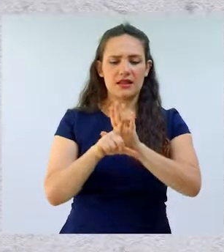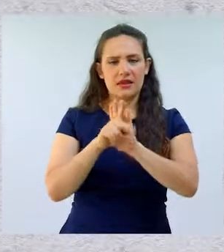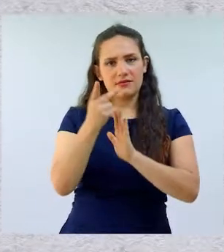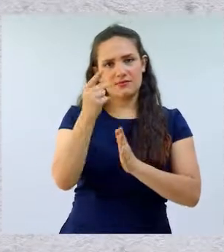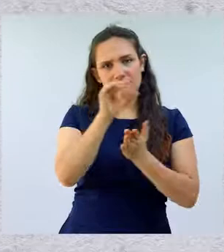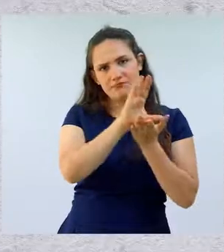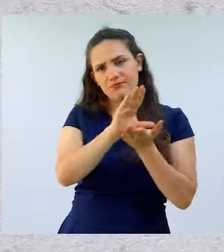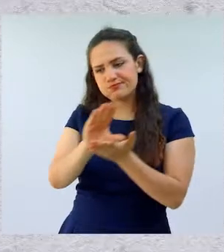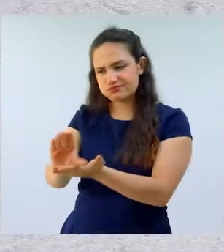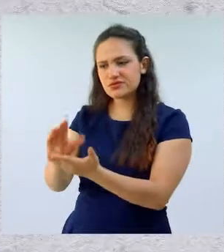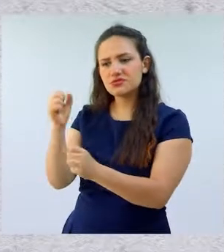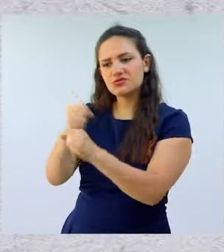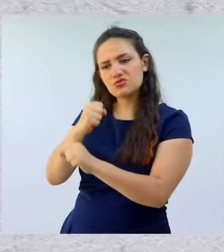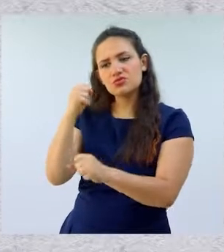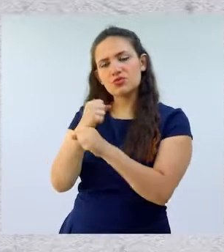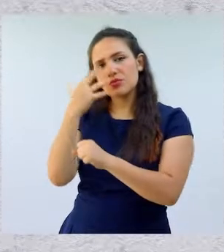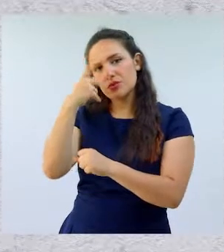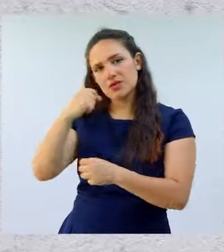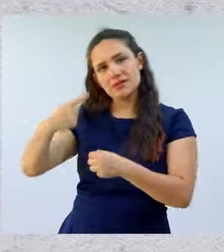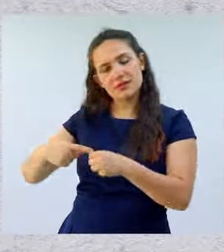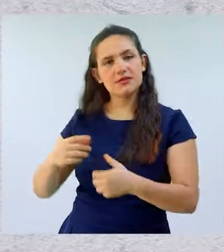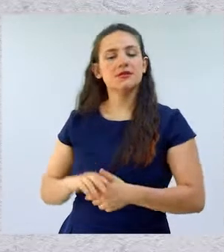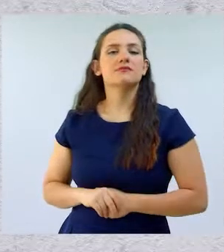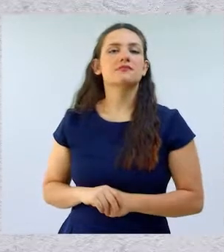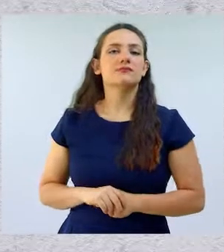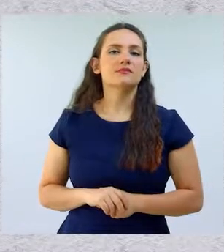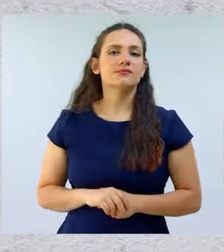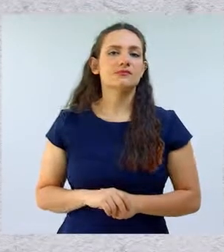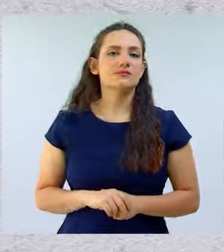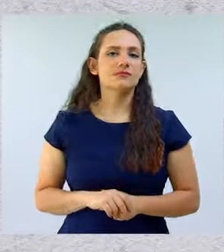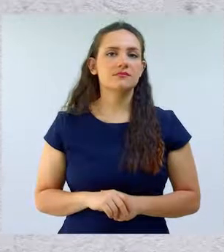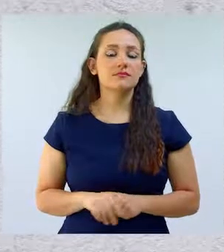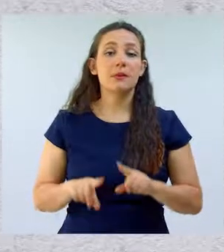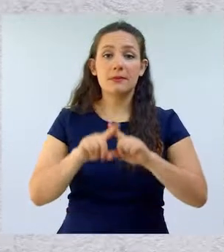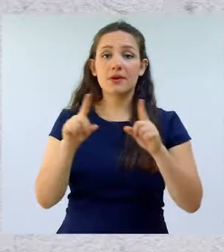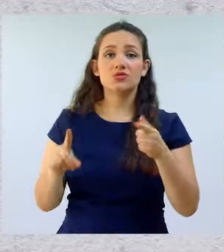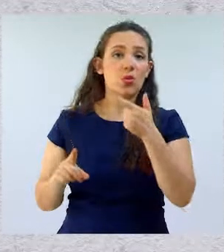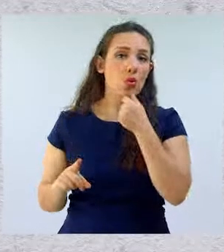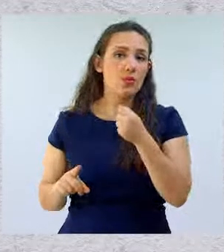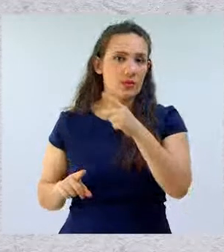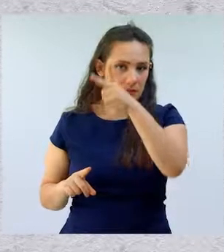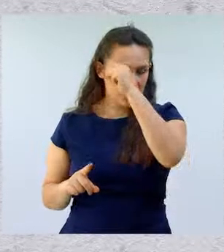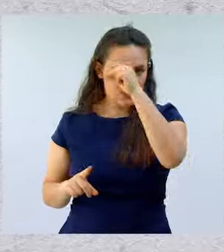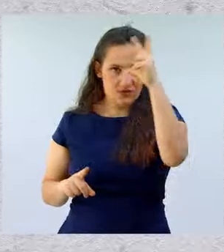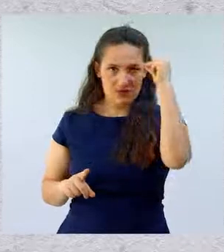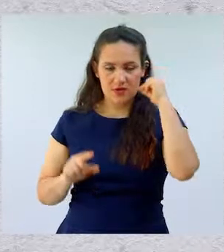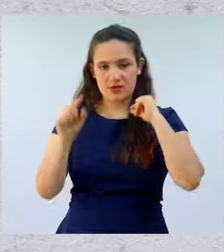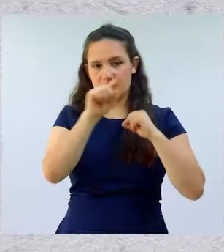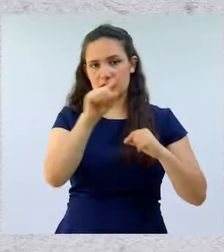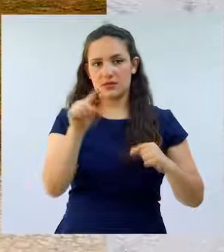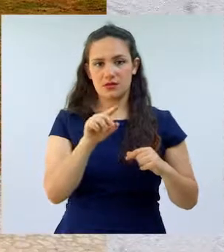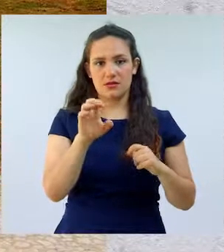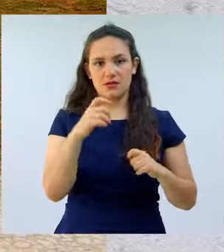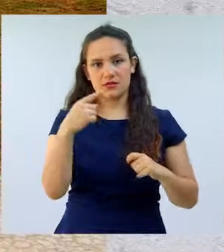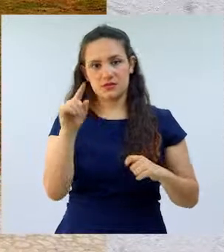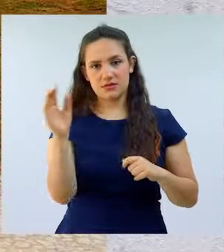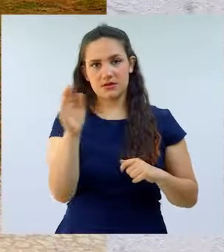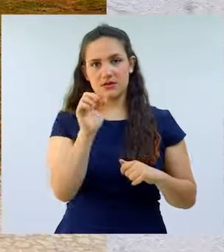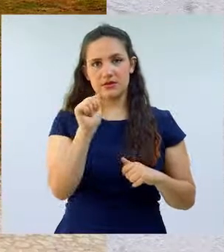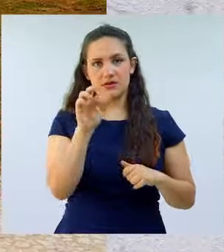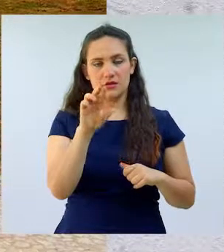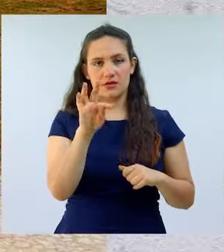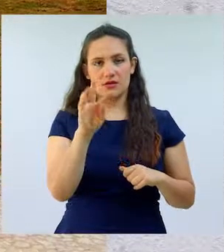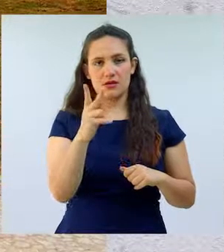que ele adora e todo mundo, quem que não gosta de Bonito, né? Quem que não gosta? Só que aí quando entrou o Zé Arthur como prefeito,